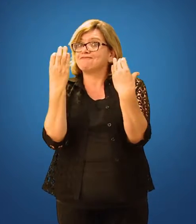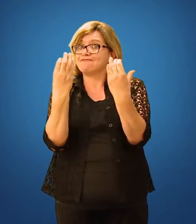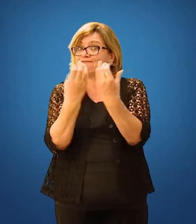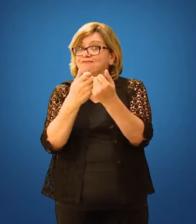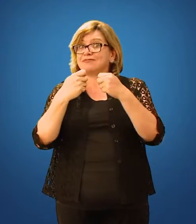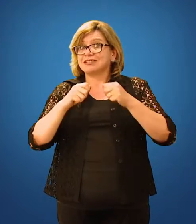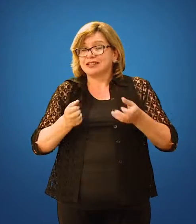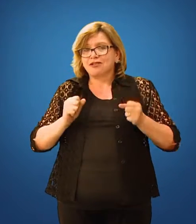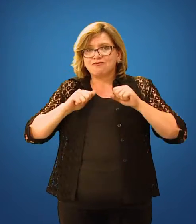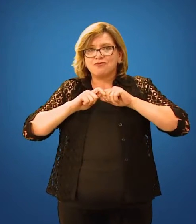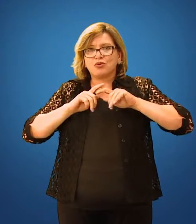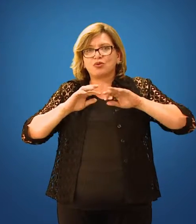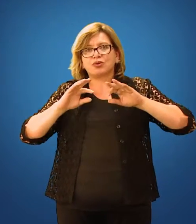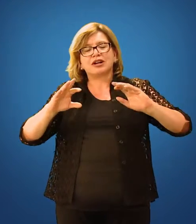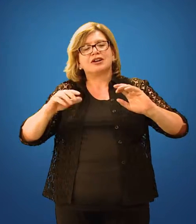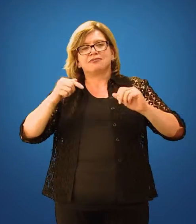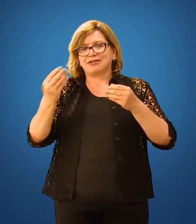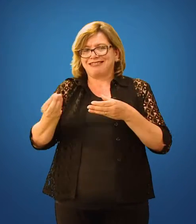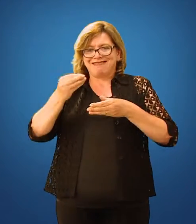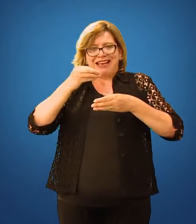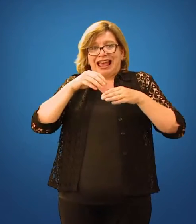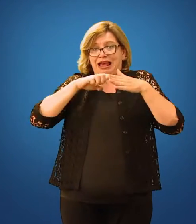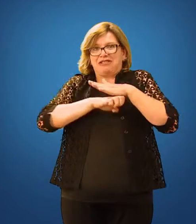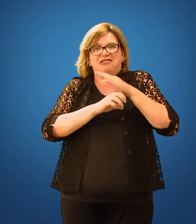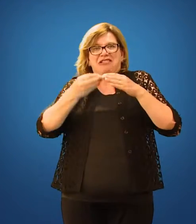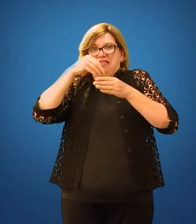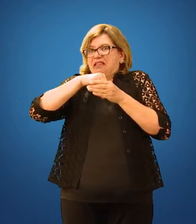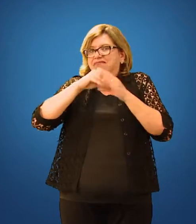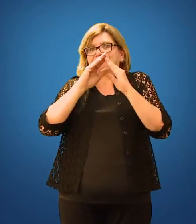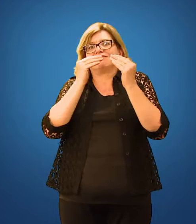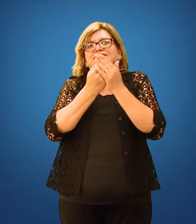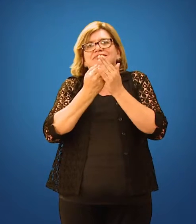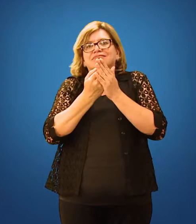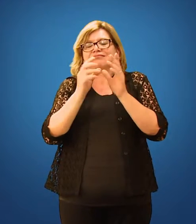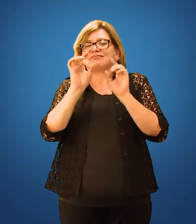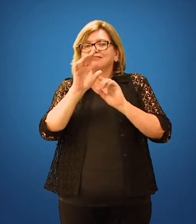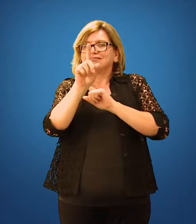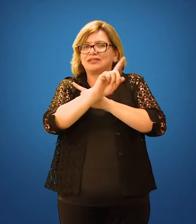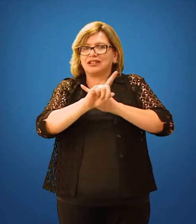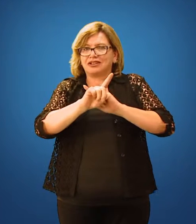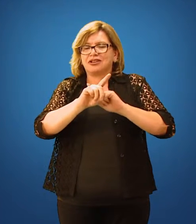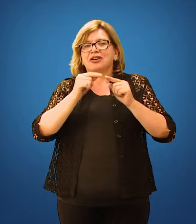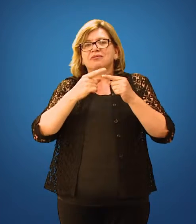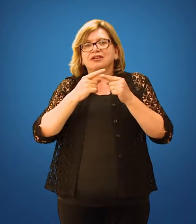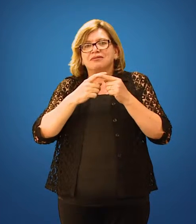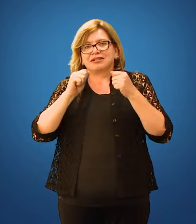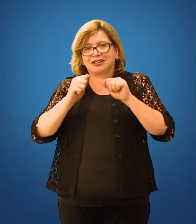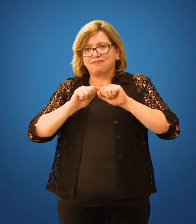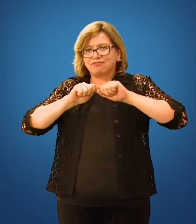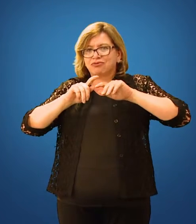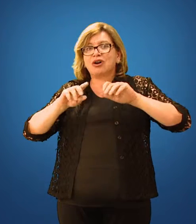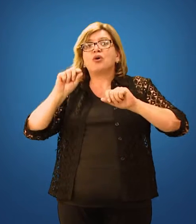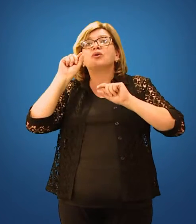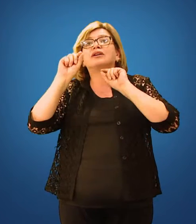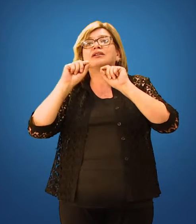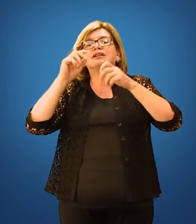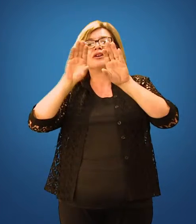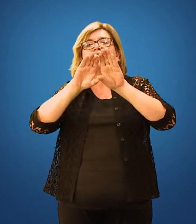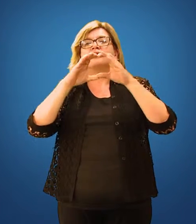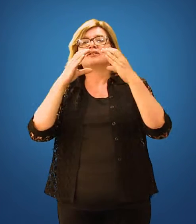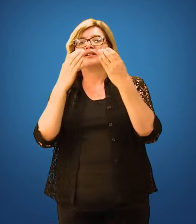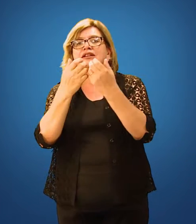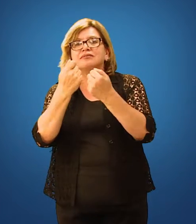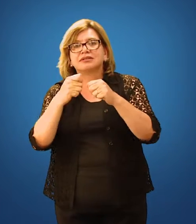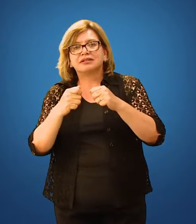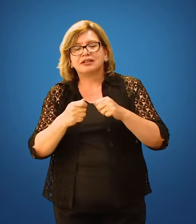ela vai justamente ao encontro da comunidade, das necessidades da comunidade. Eu também vou precisar uma organização dos